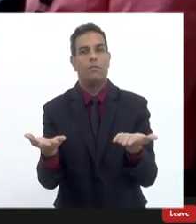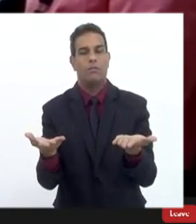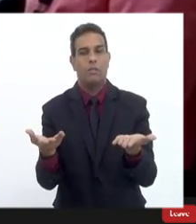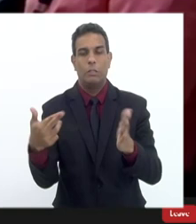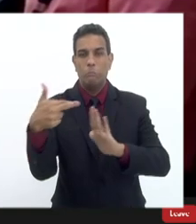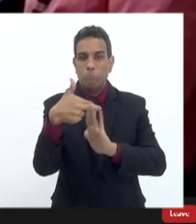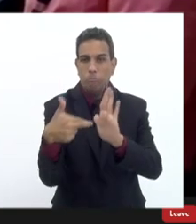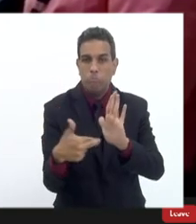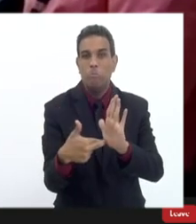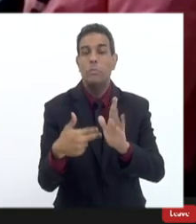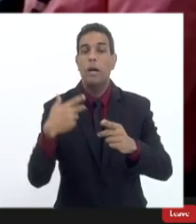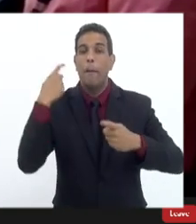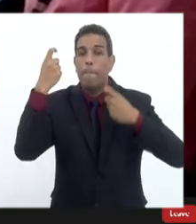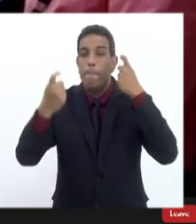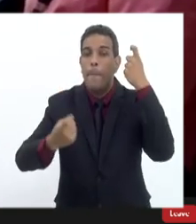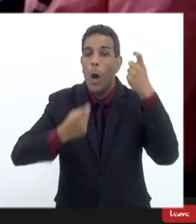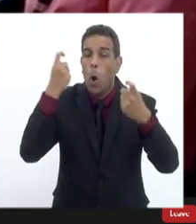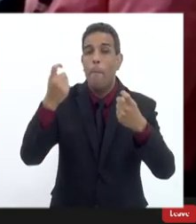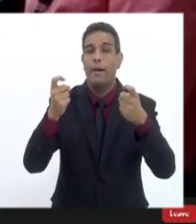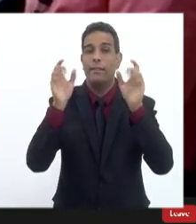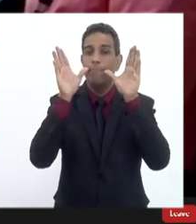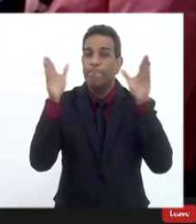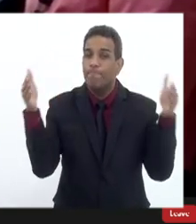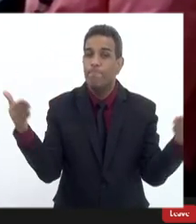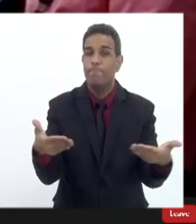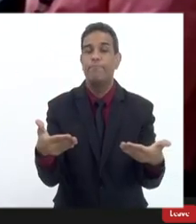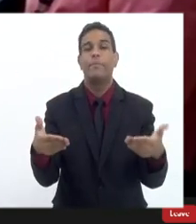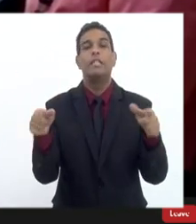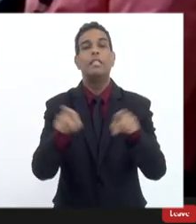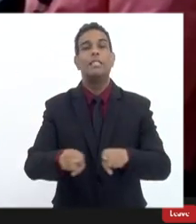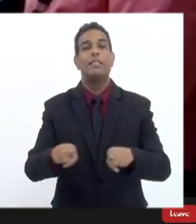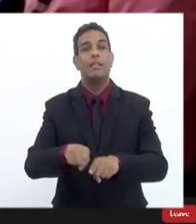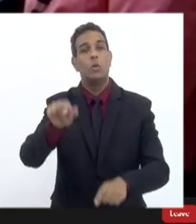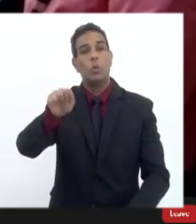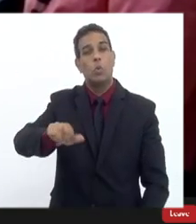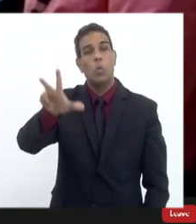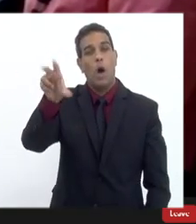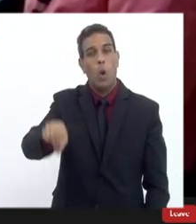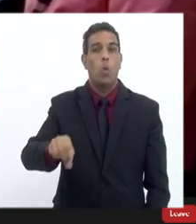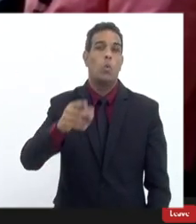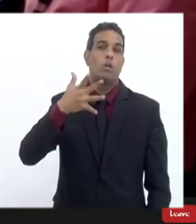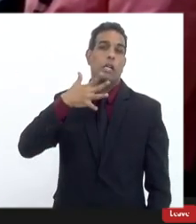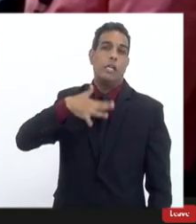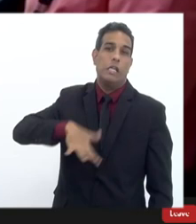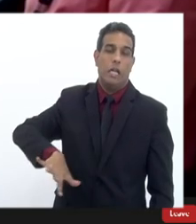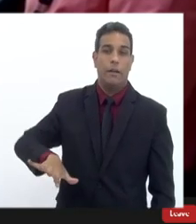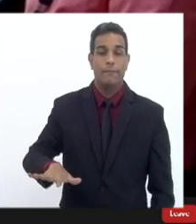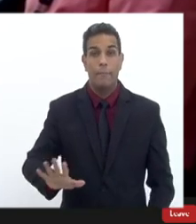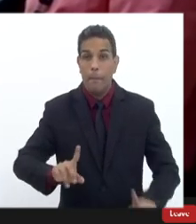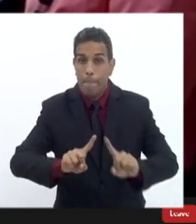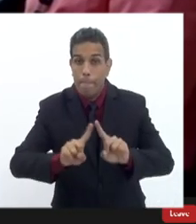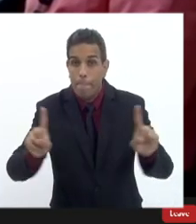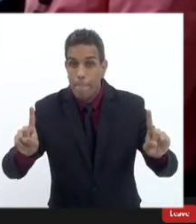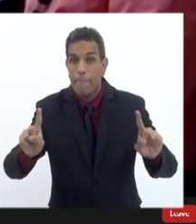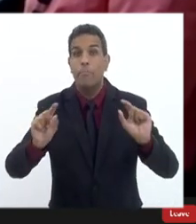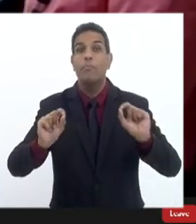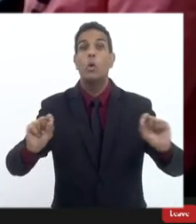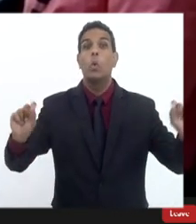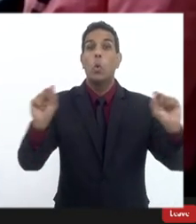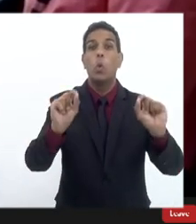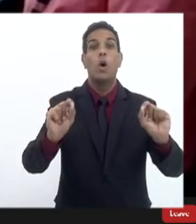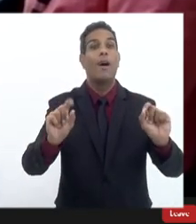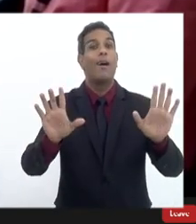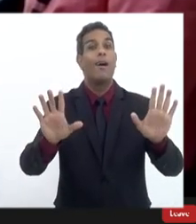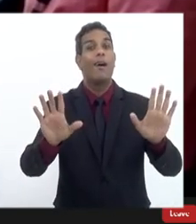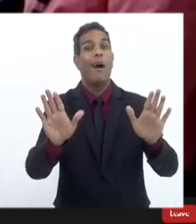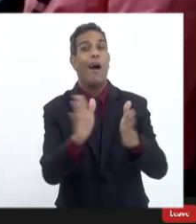direto, a preocupação que é isso com o aluno, com a criança. Mas, assim, são questões estruturais